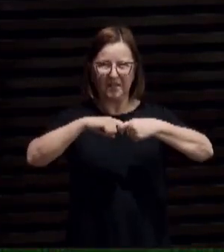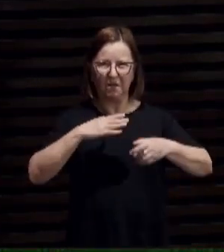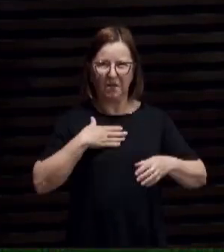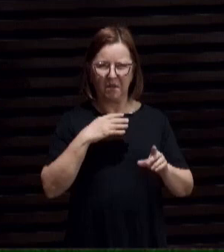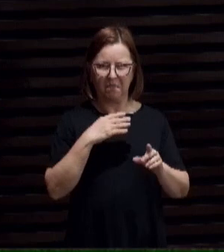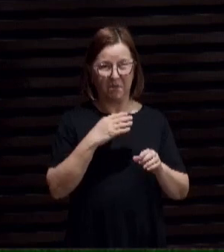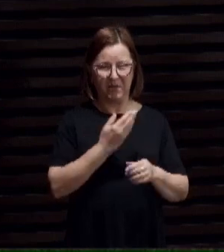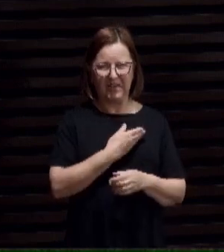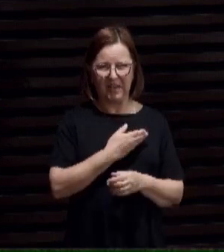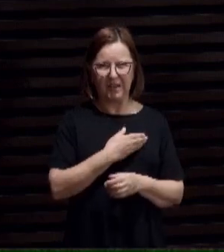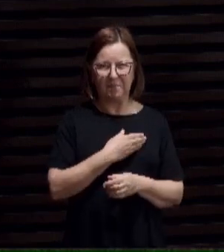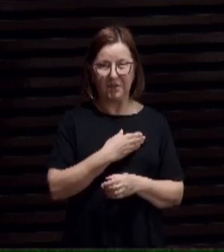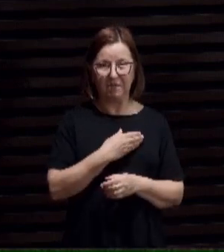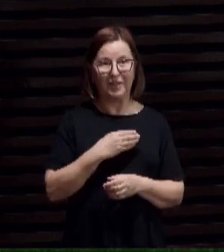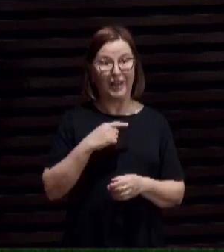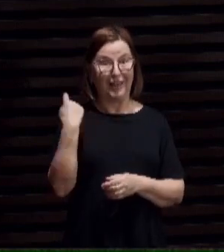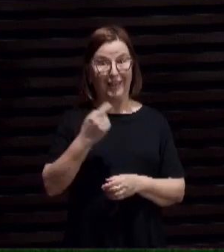ter sucesso. Ok.